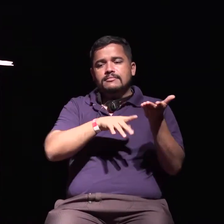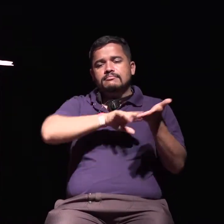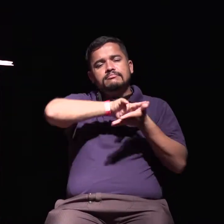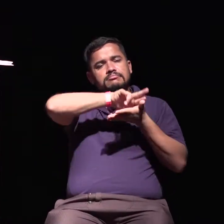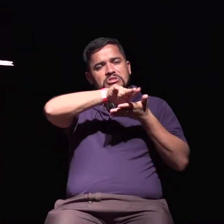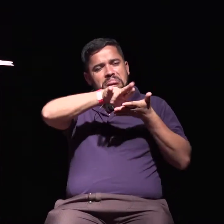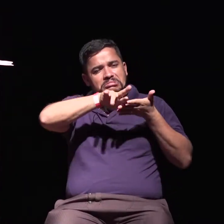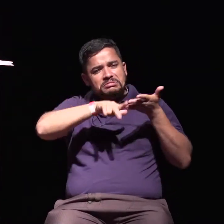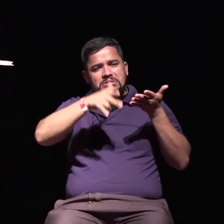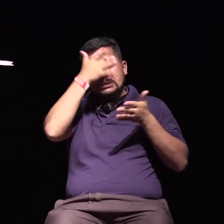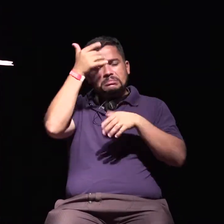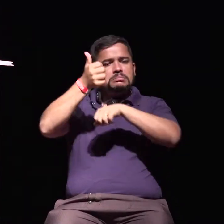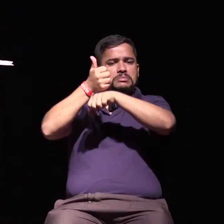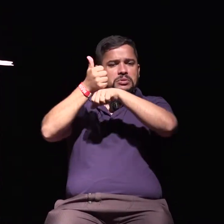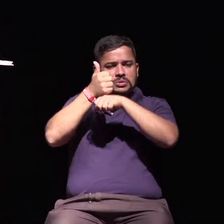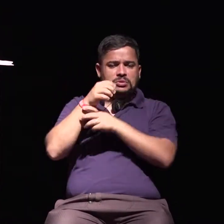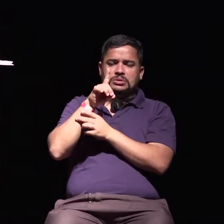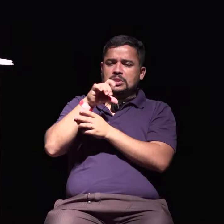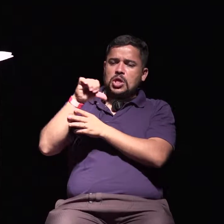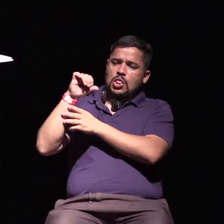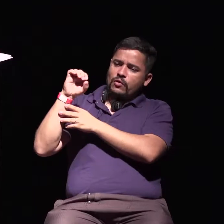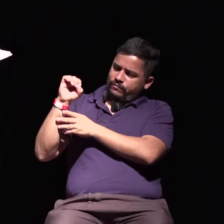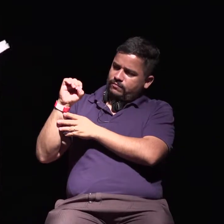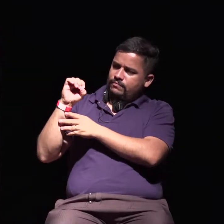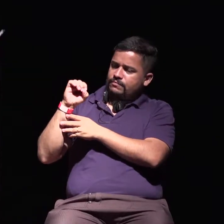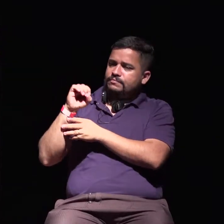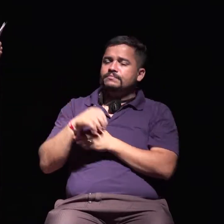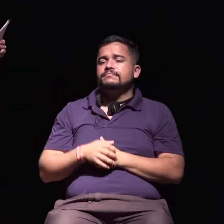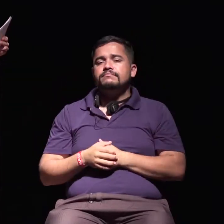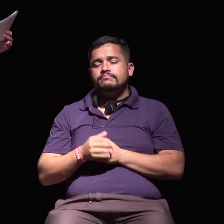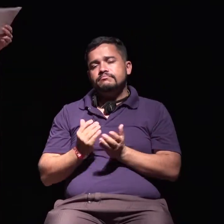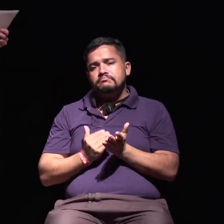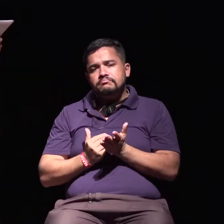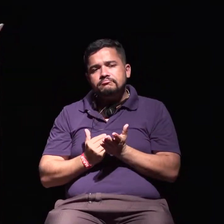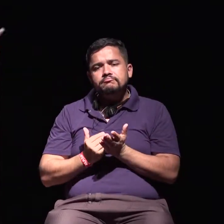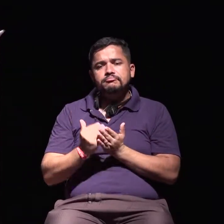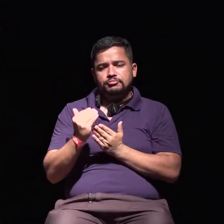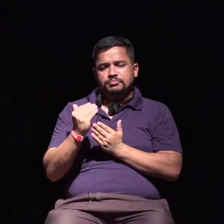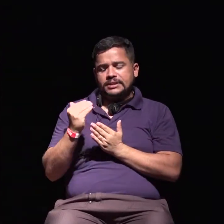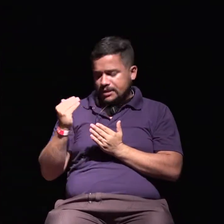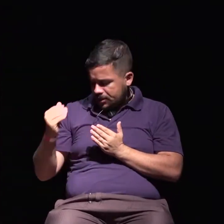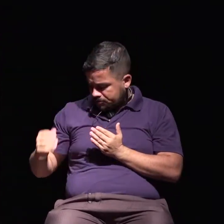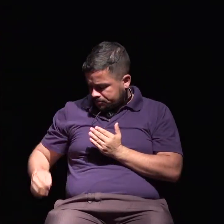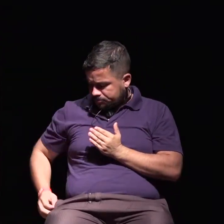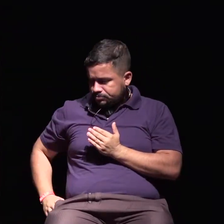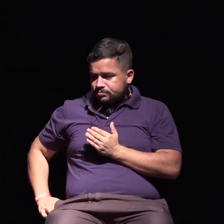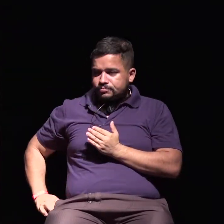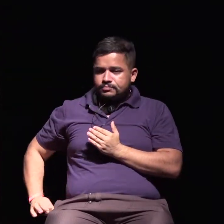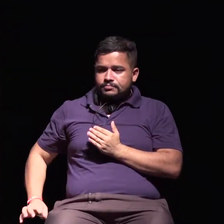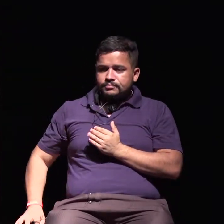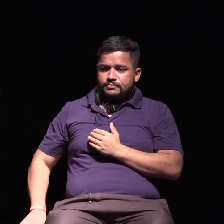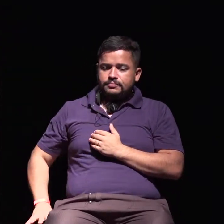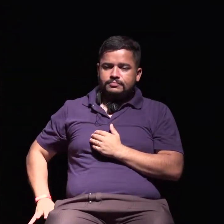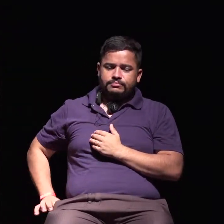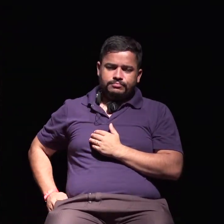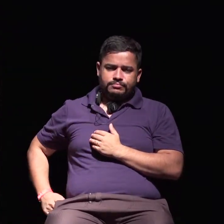diversos artistas a partir dos anos 90. Eu vou começar, agora dando alguns